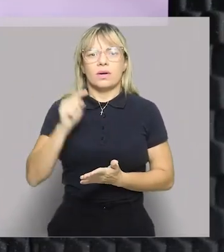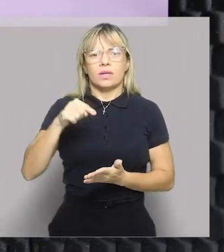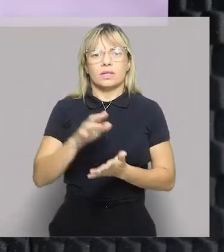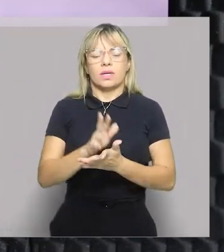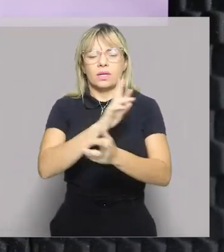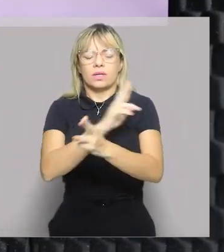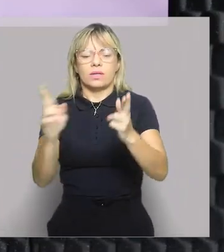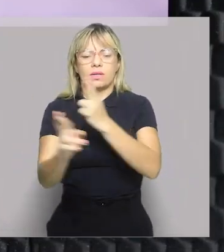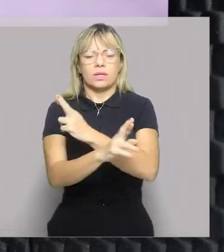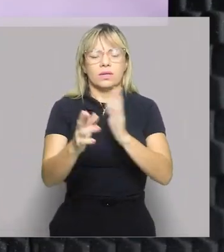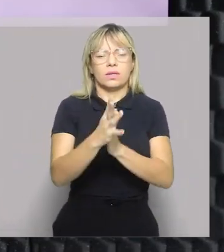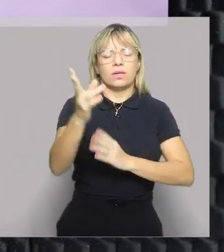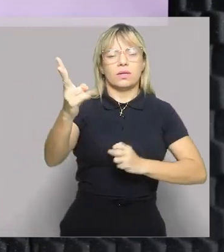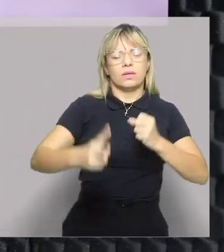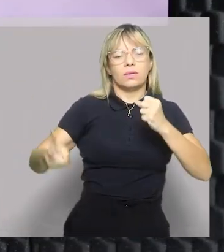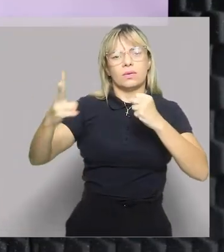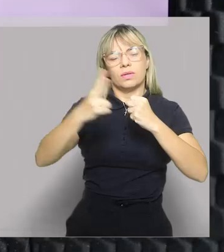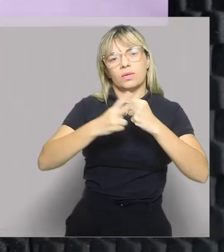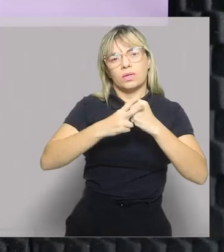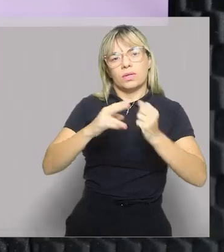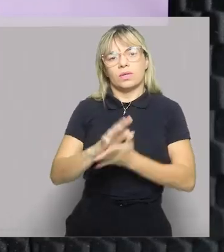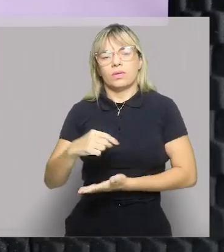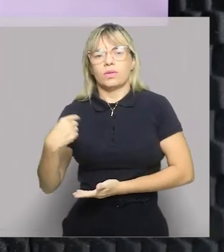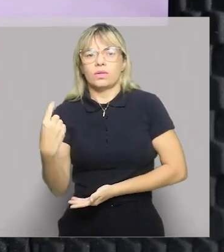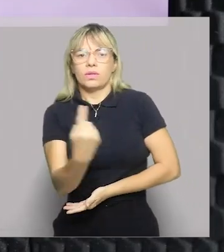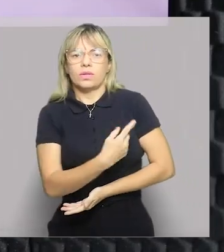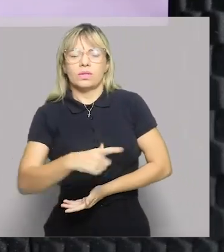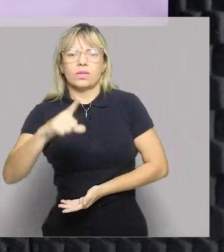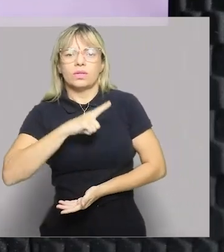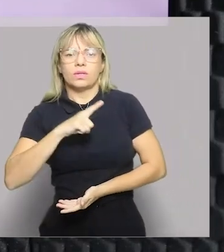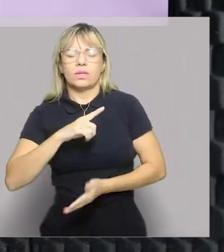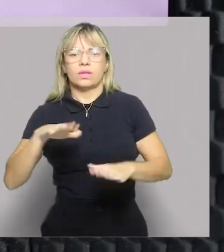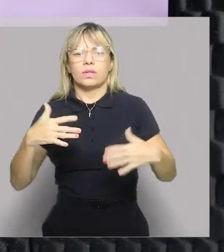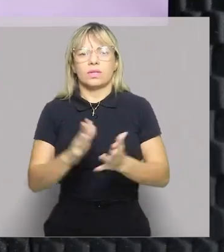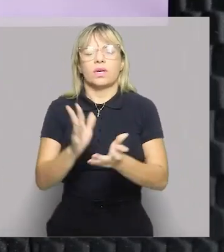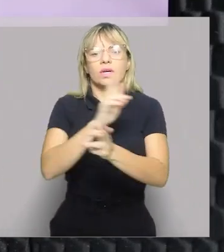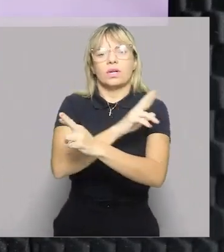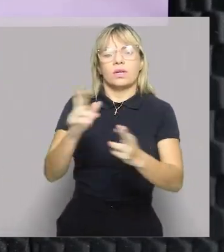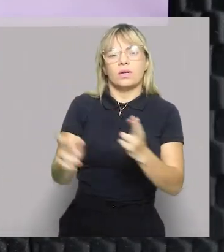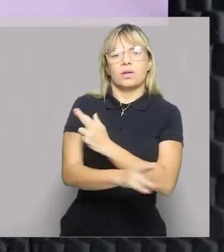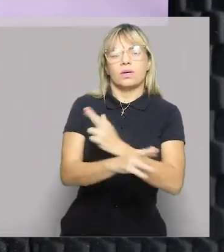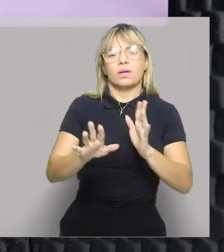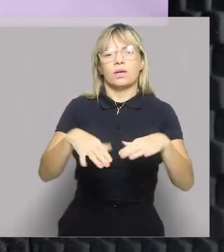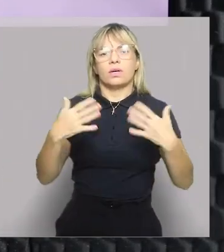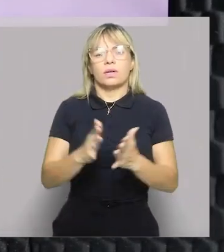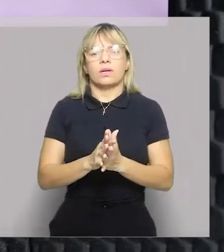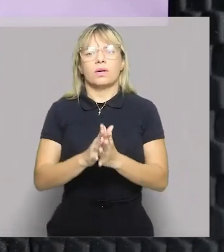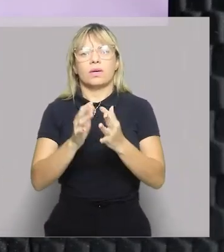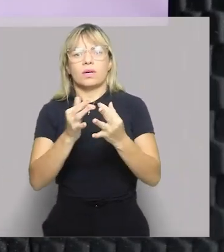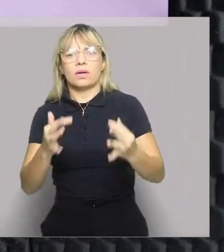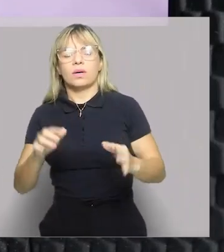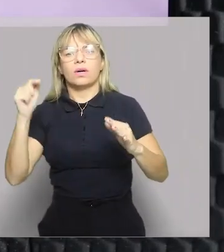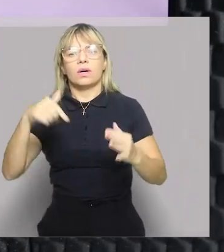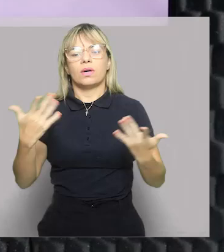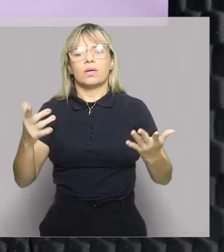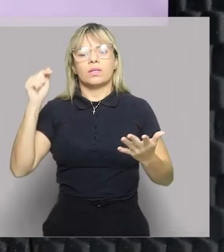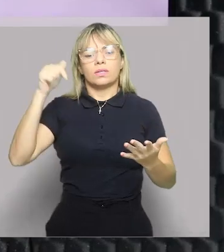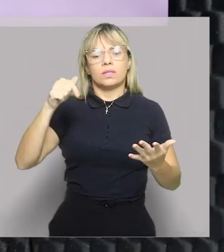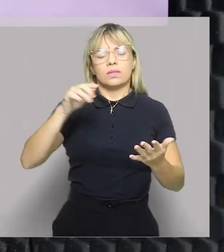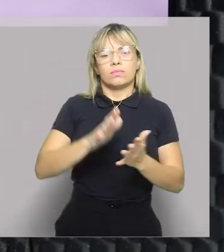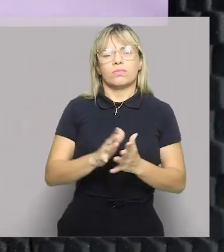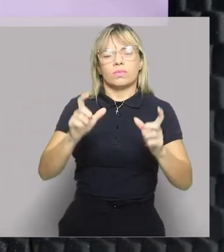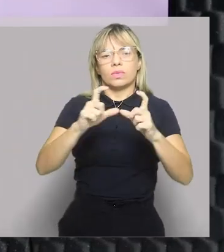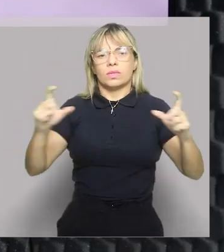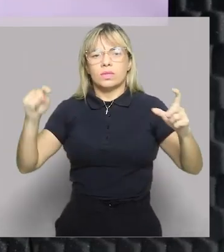tá? Porque a partir do verbo é que nós temos relações sintáticas e é sobre ela que nós vamos falar